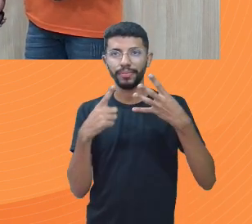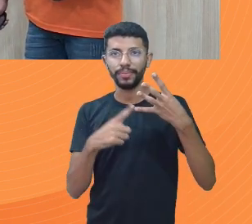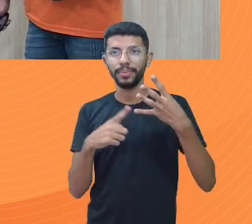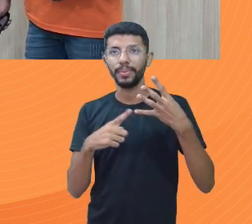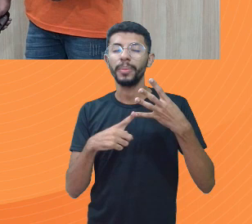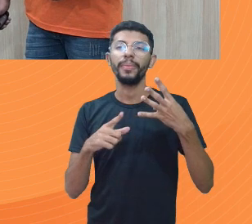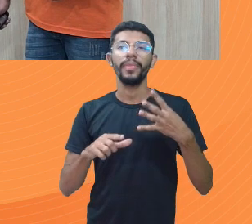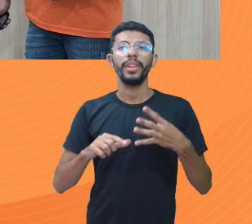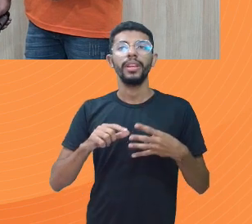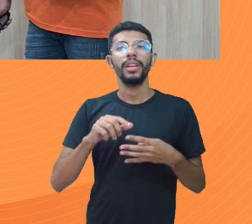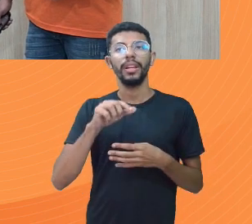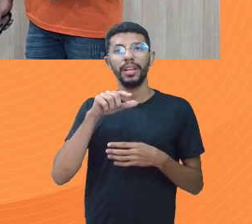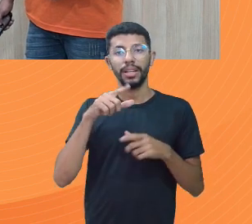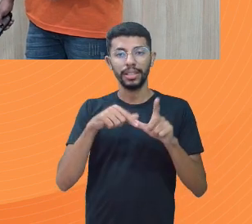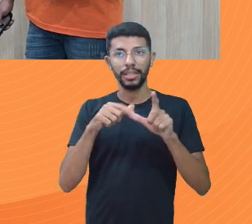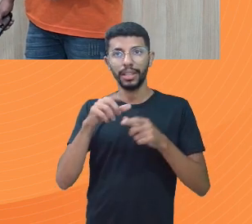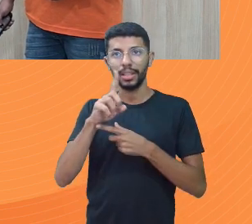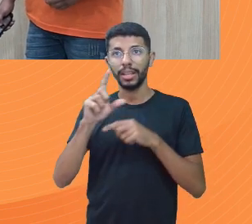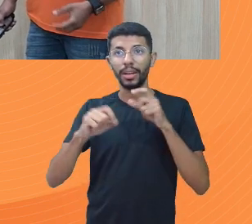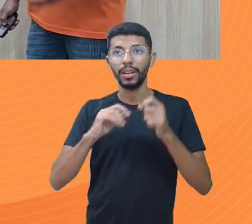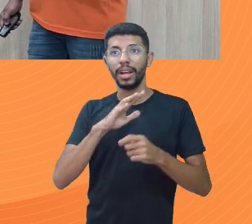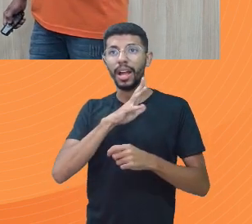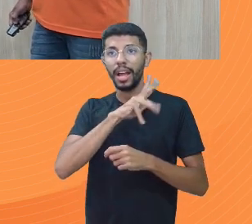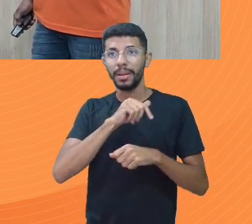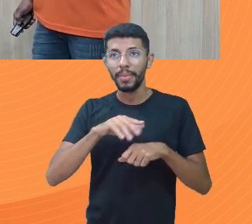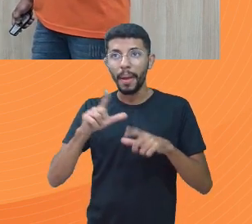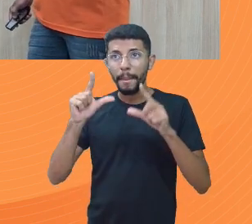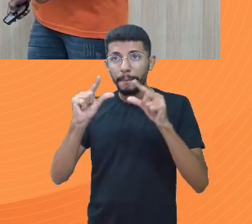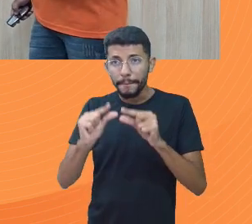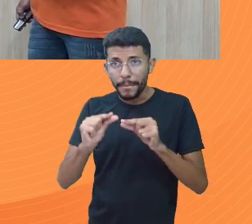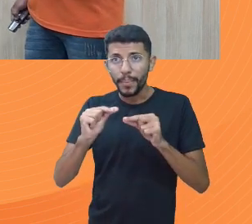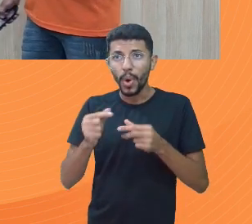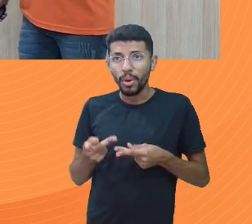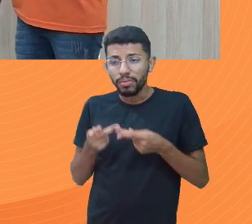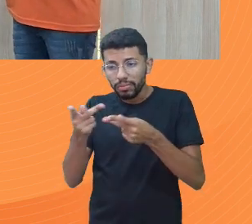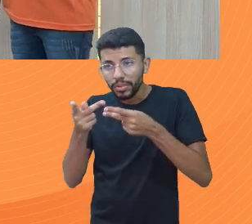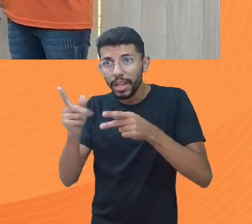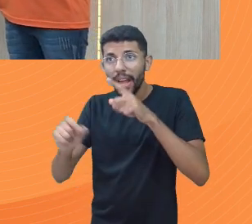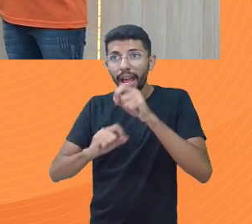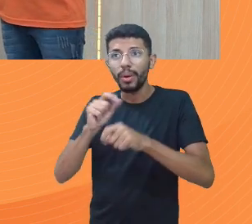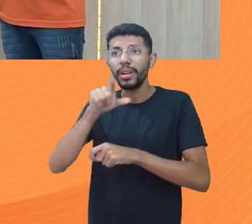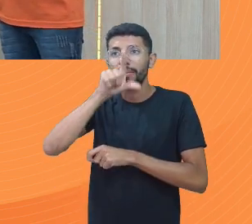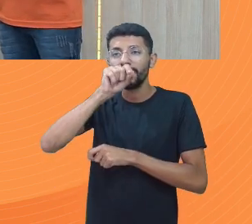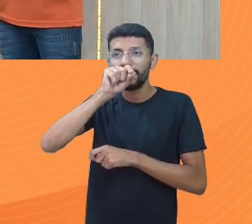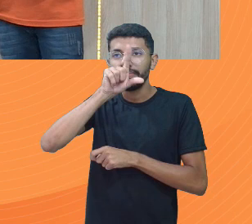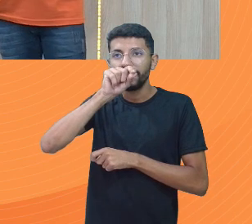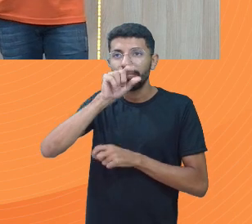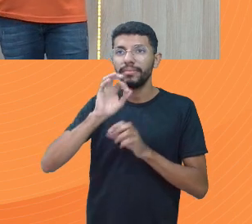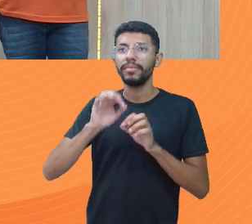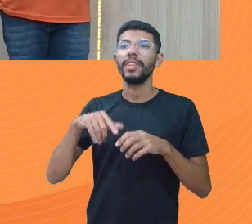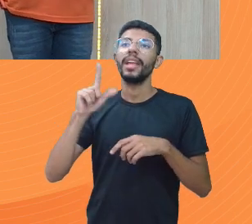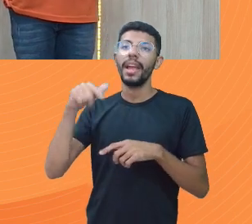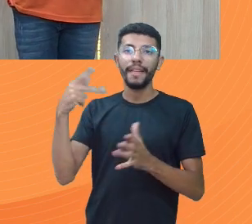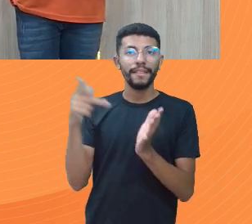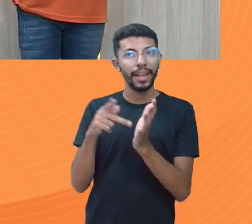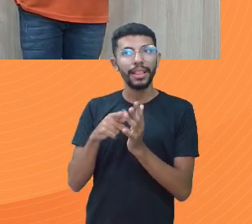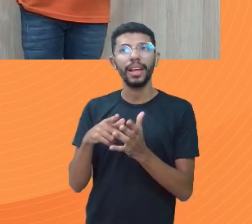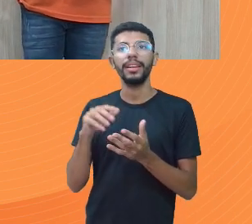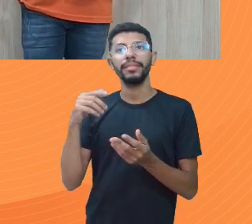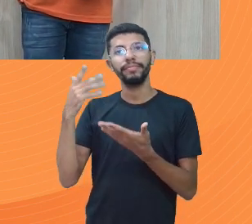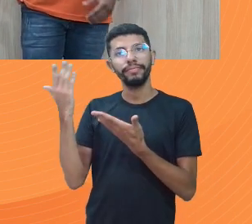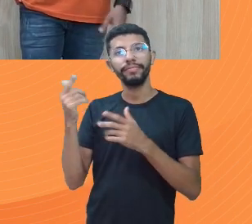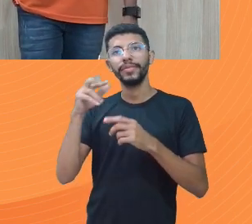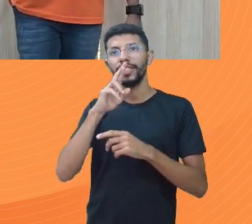os animais menos visitados foram as araras. Justamente, observe que é onde eu tenho o gráfico mais baixo. É justamente